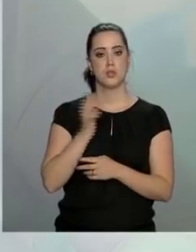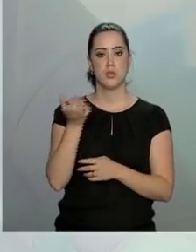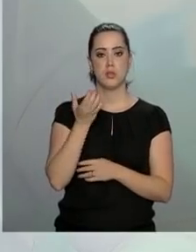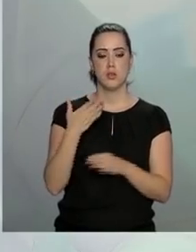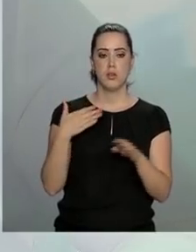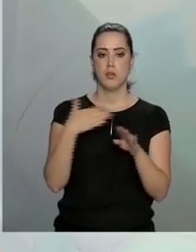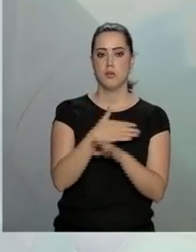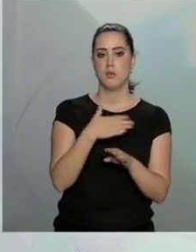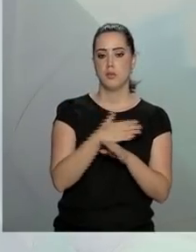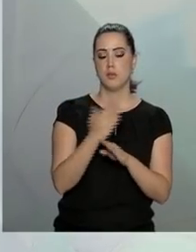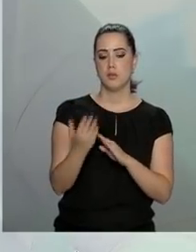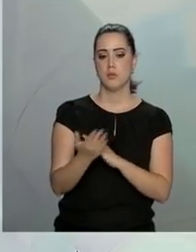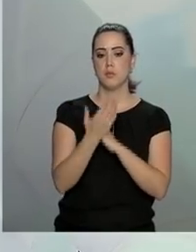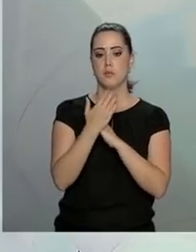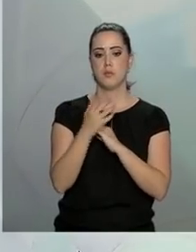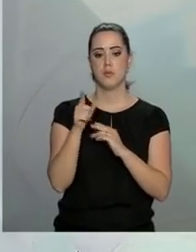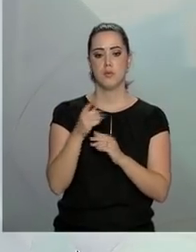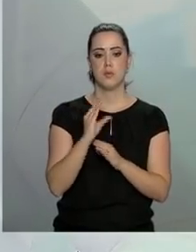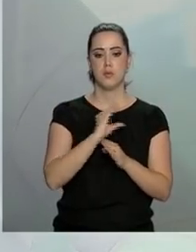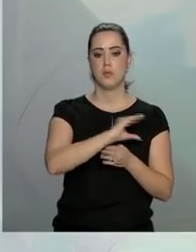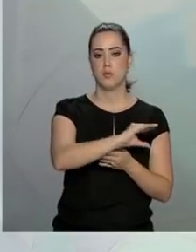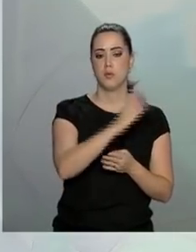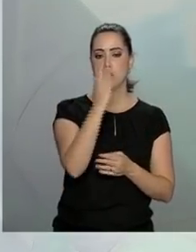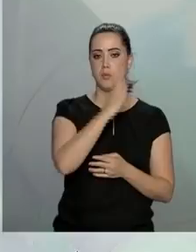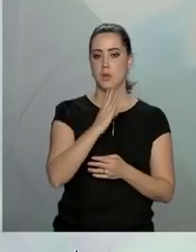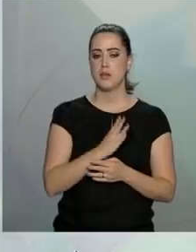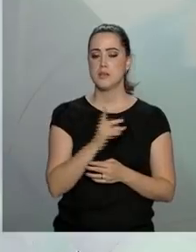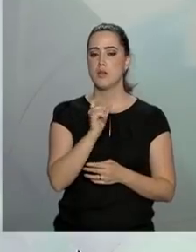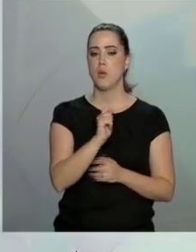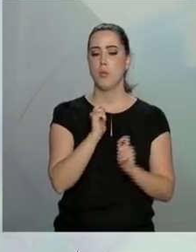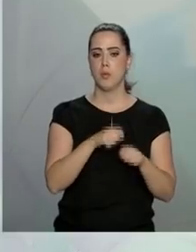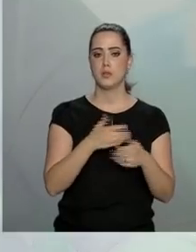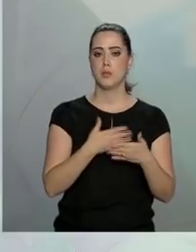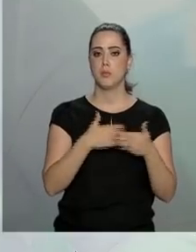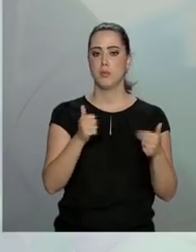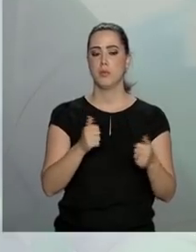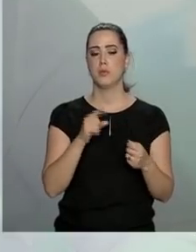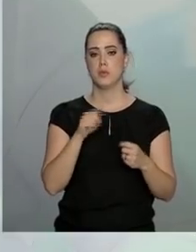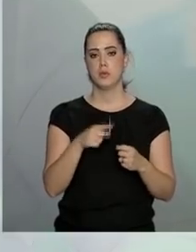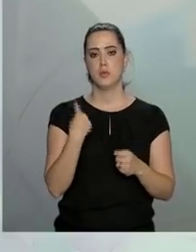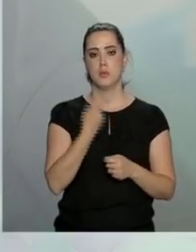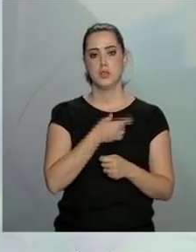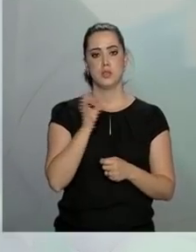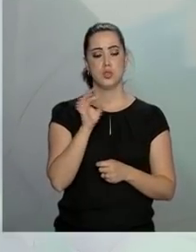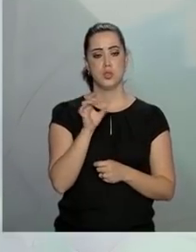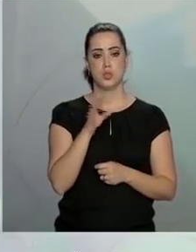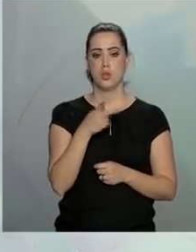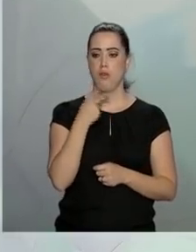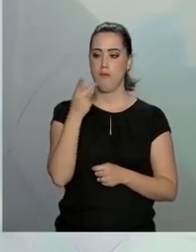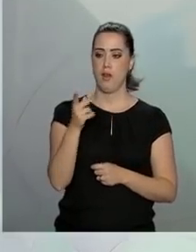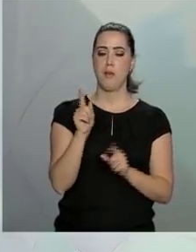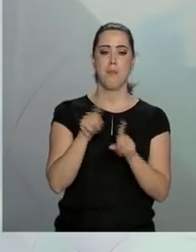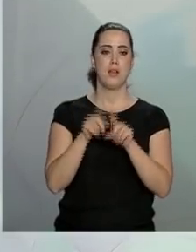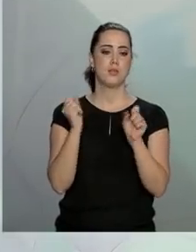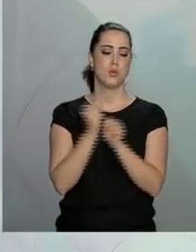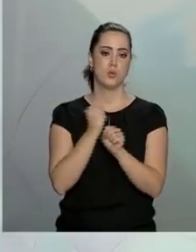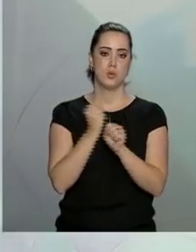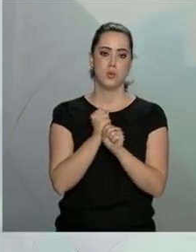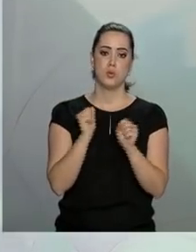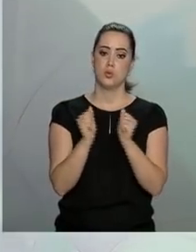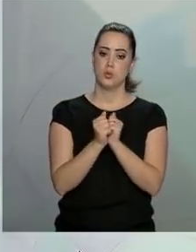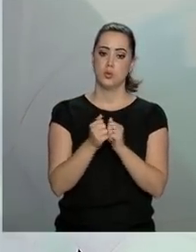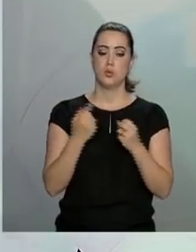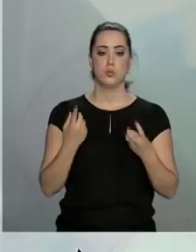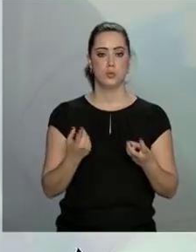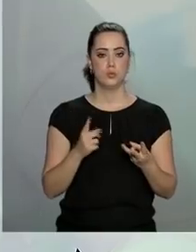desejem auxiliar, contribuir para que o Brasil seja melhor, mas que a gente só não fale, que a gente construa isso